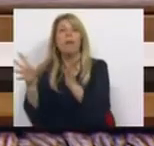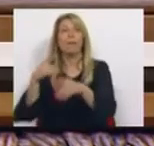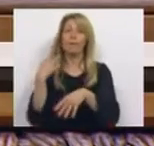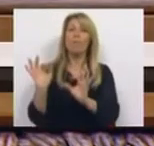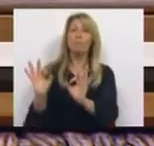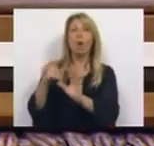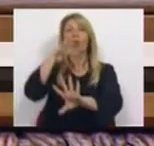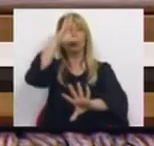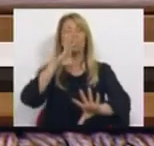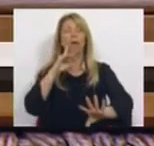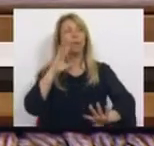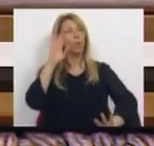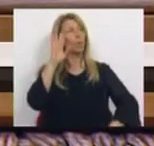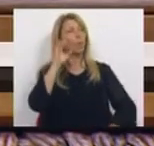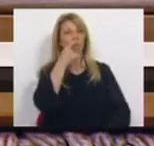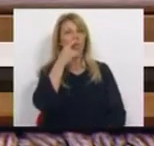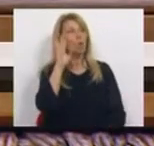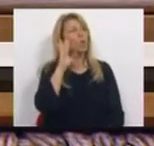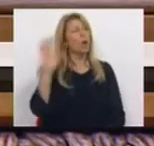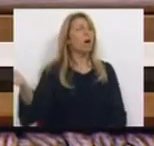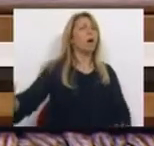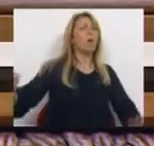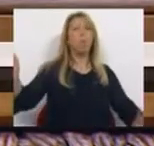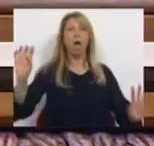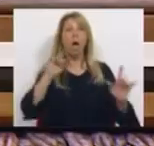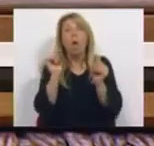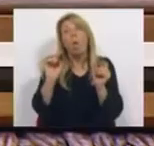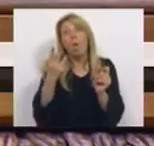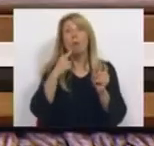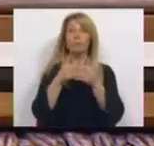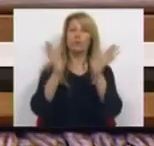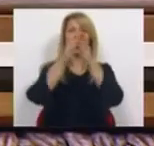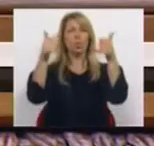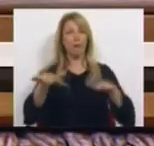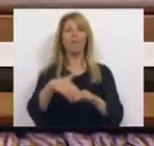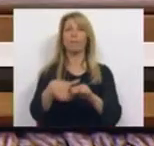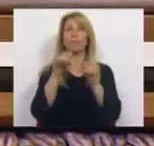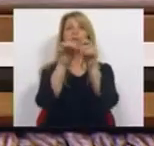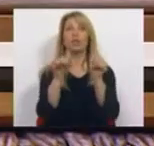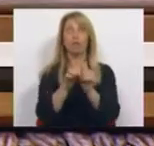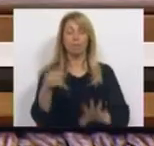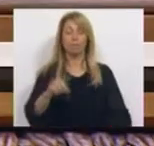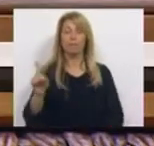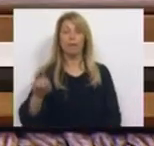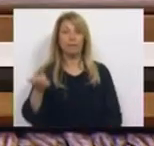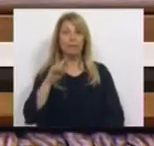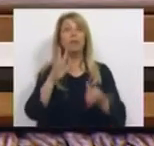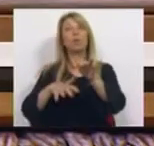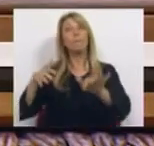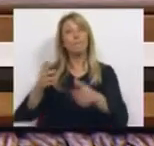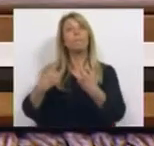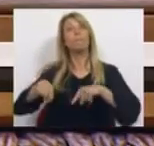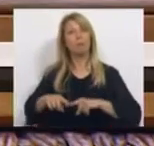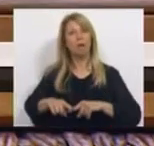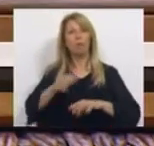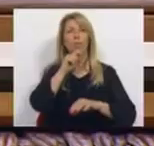que não existem ou então que está tudo bem, que faz parte do sistema. Por diversas vezes neste plenário tivemos a oportunidade